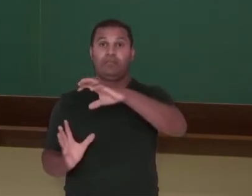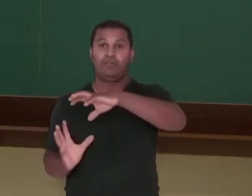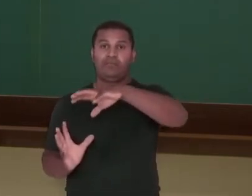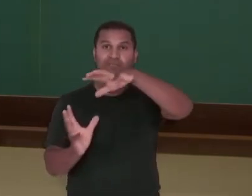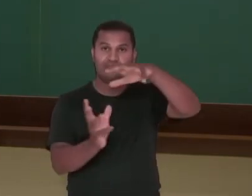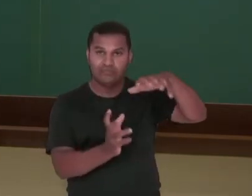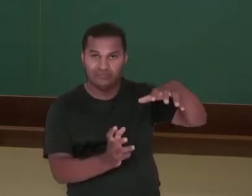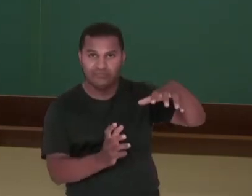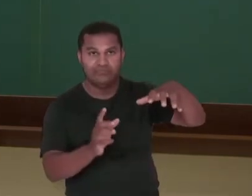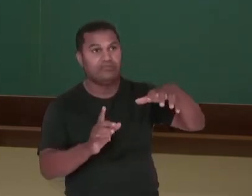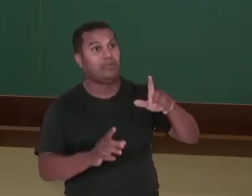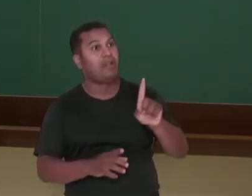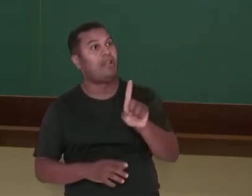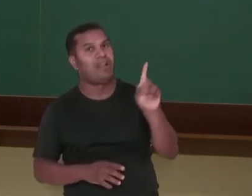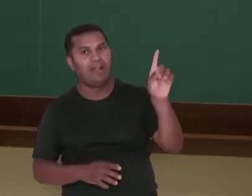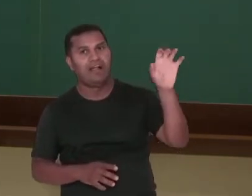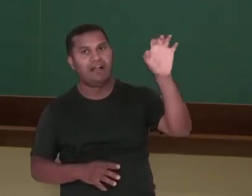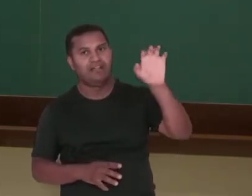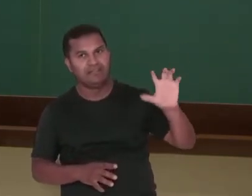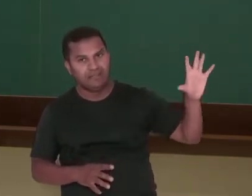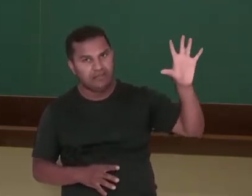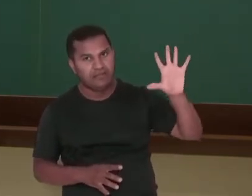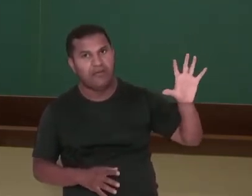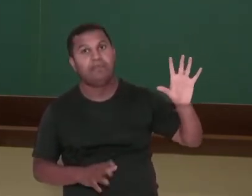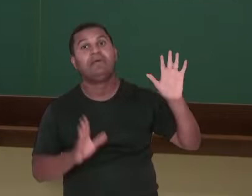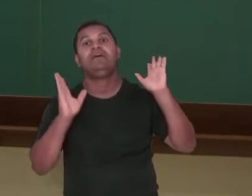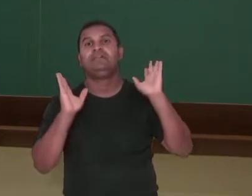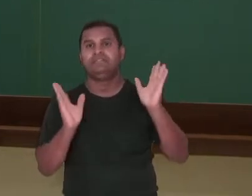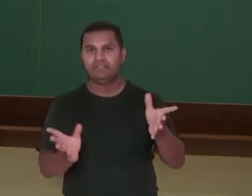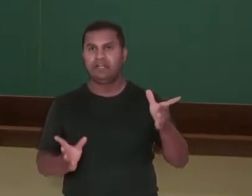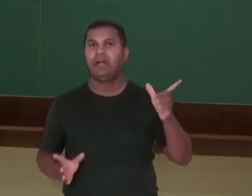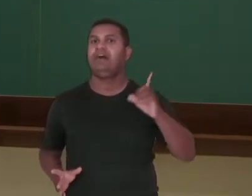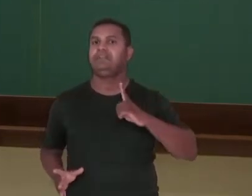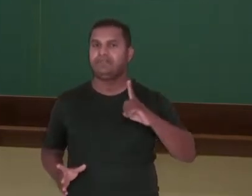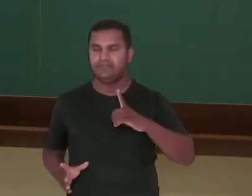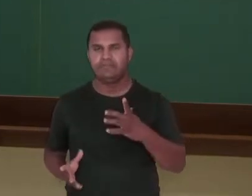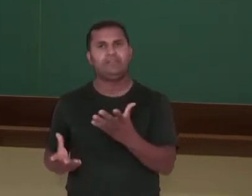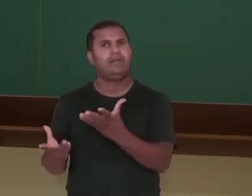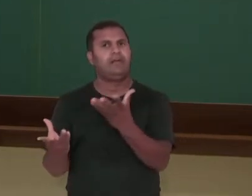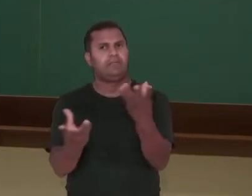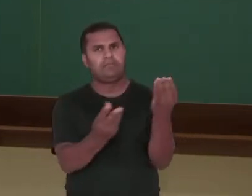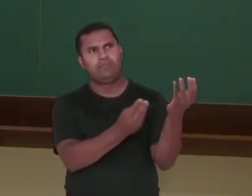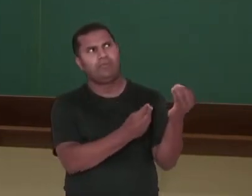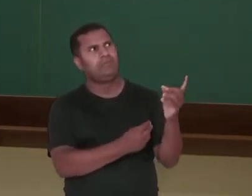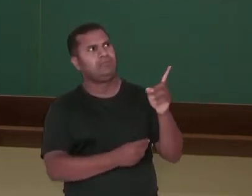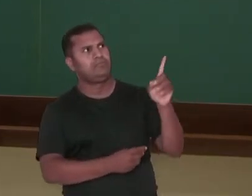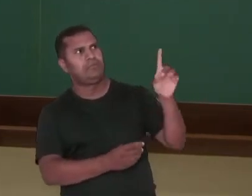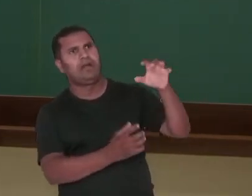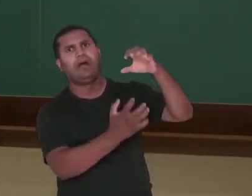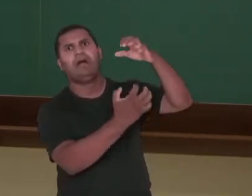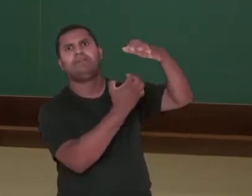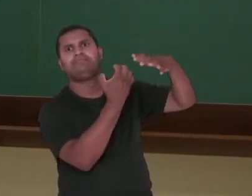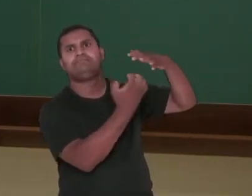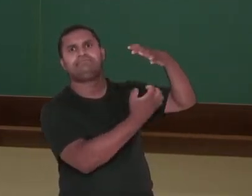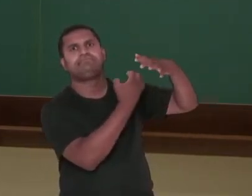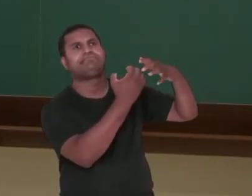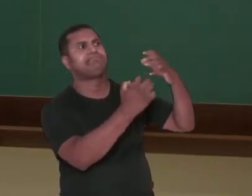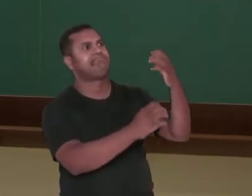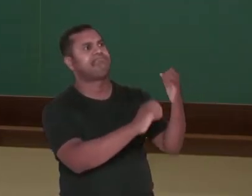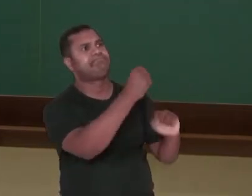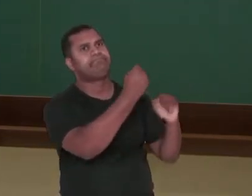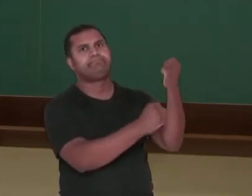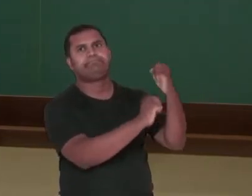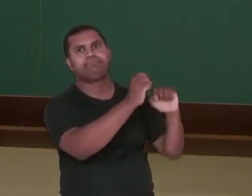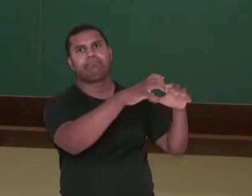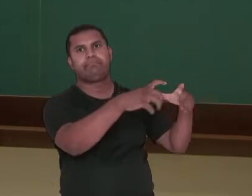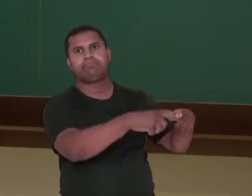na Europa, essa era já uma prática bastante comum. Então, esses imigrantes europeus, eles, de certa maneira, nesse